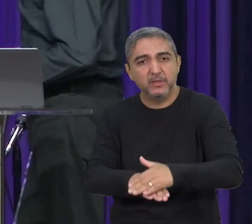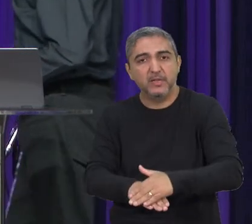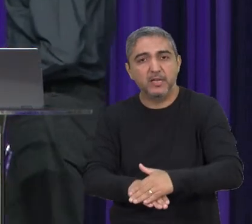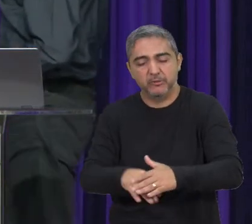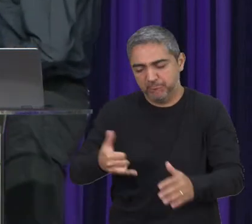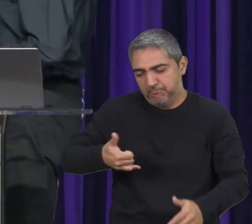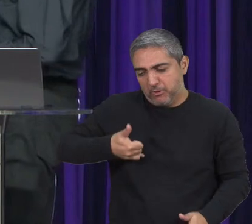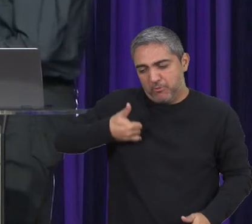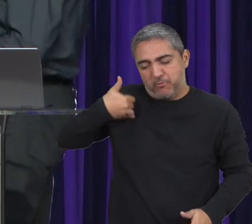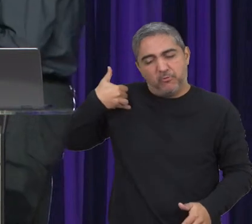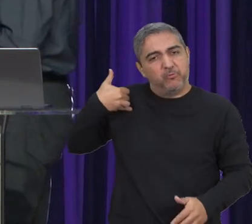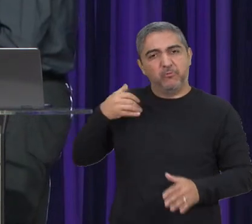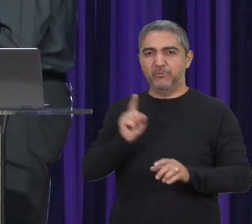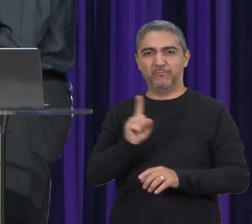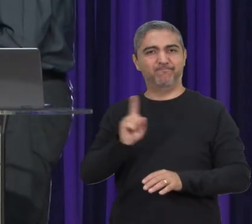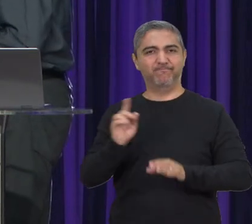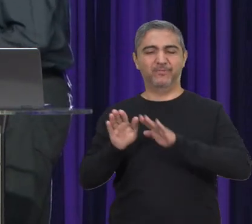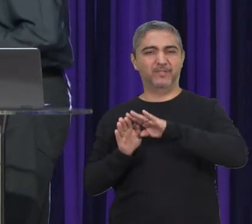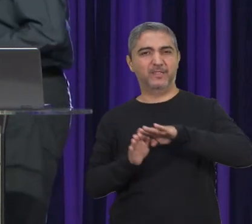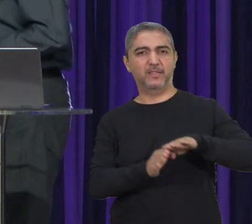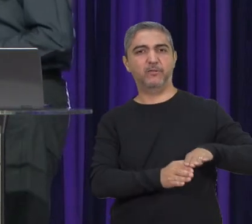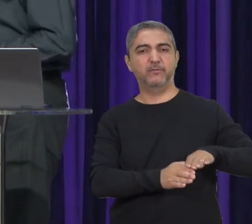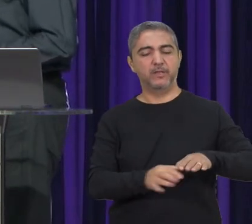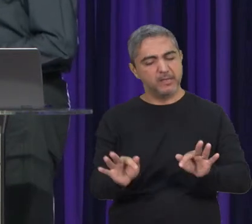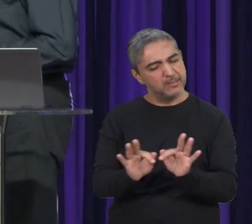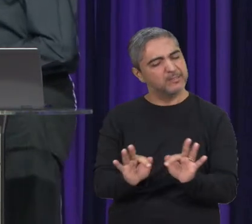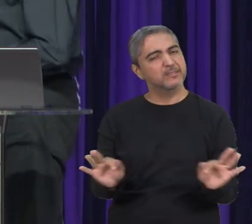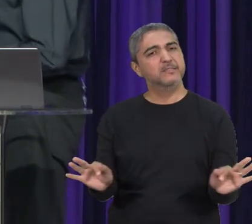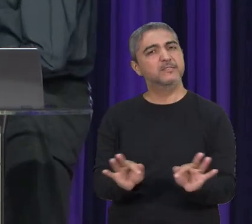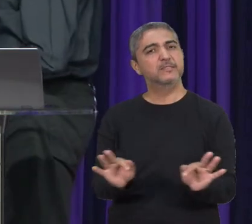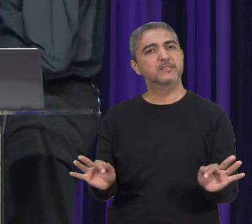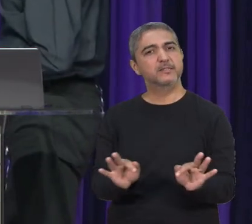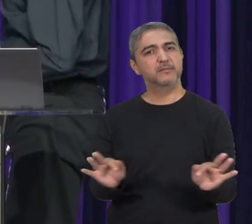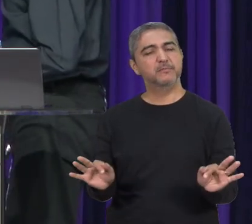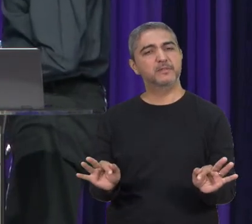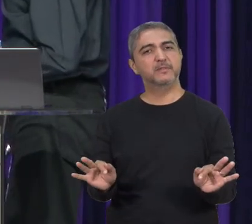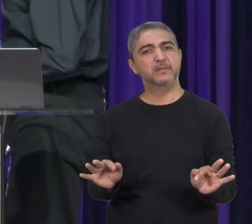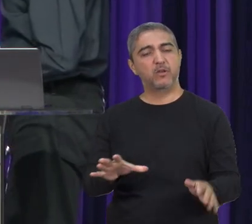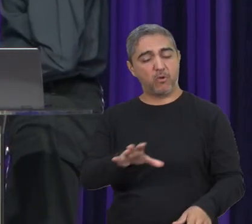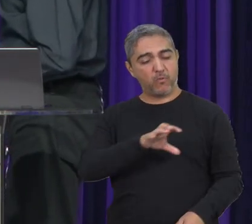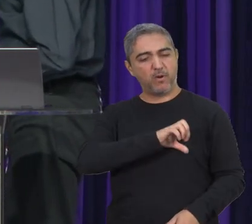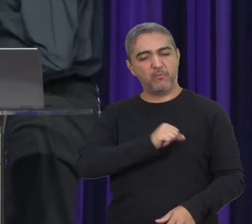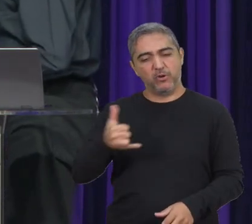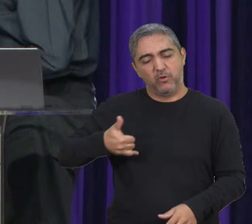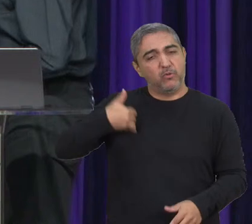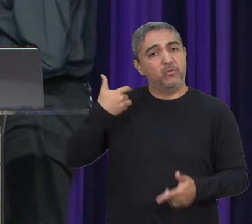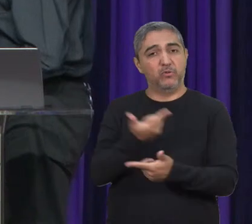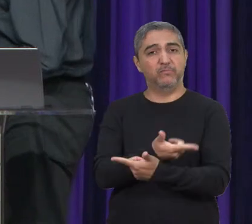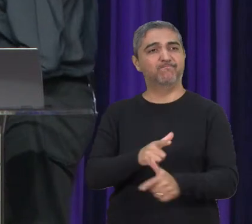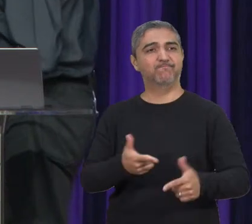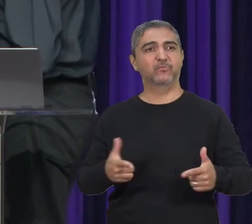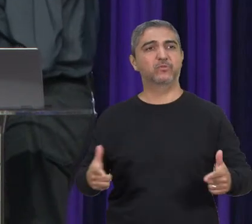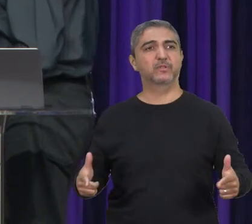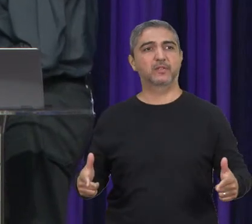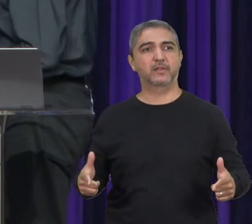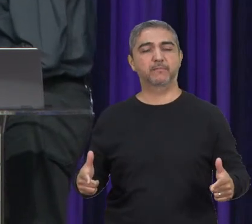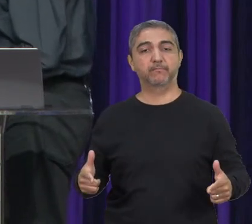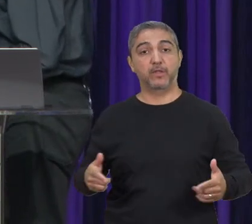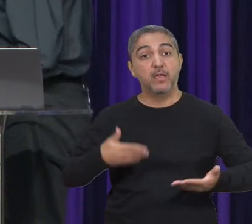A modéstia, porque o amor não é orgulhoso. A